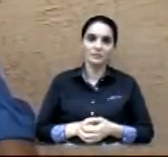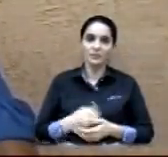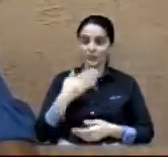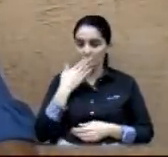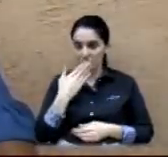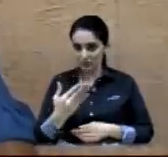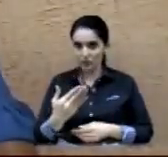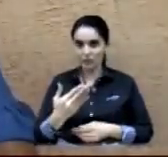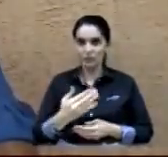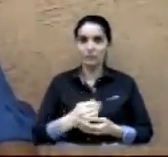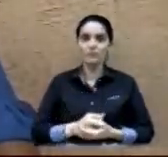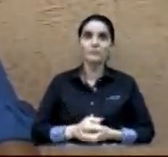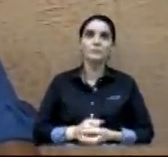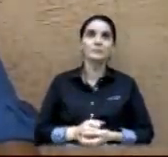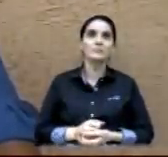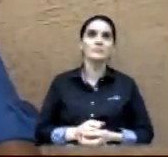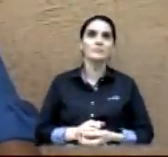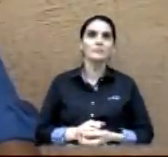pedido.